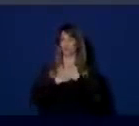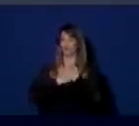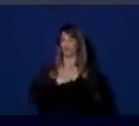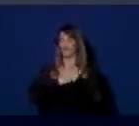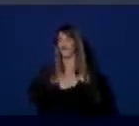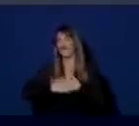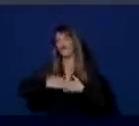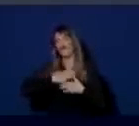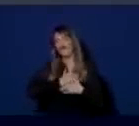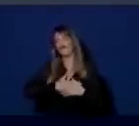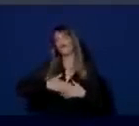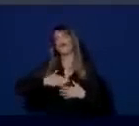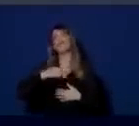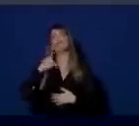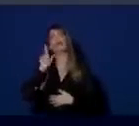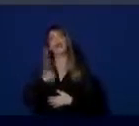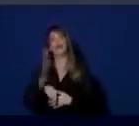prediletos